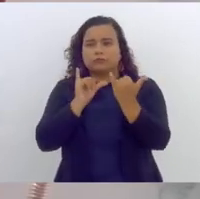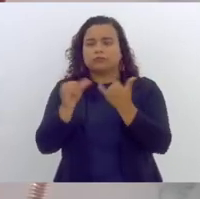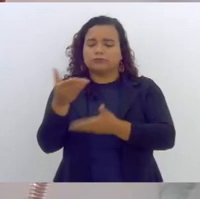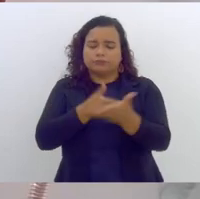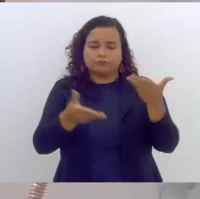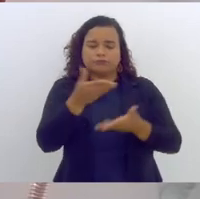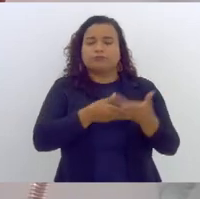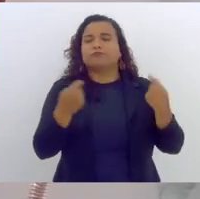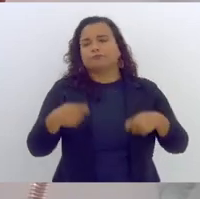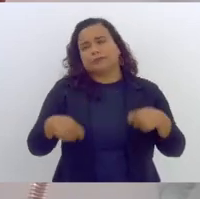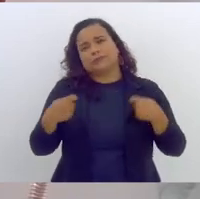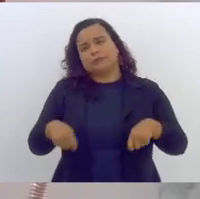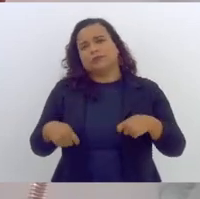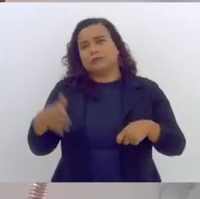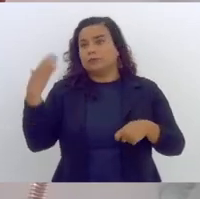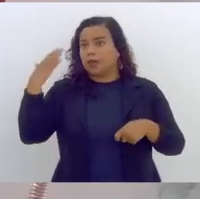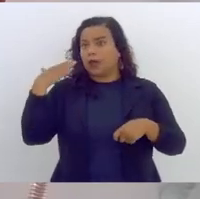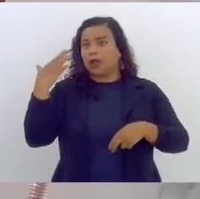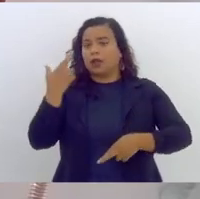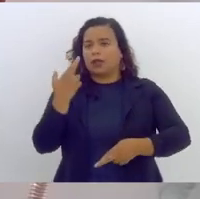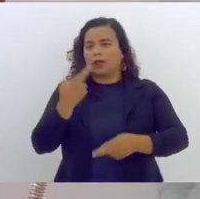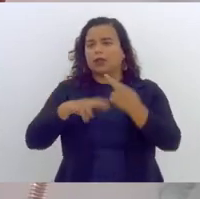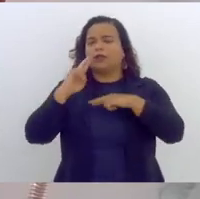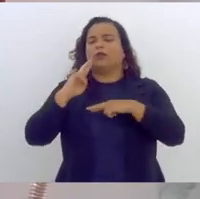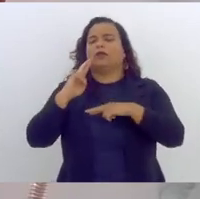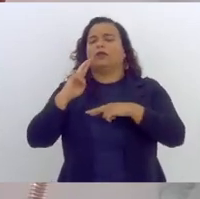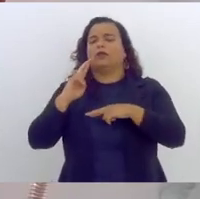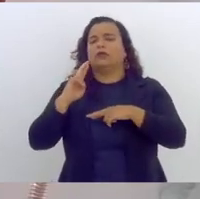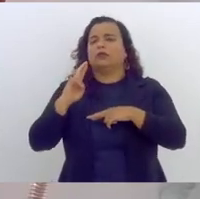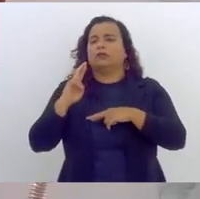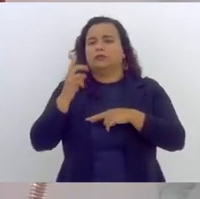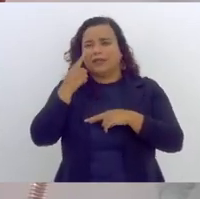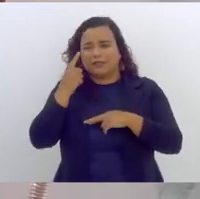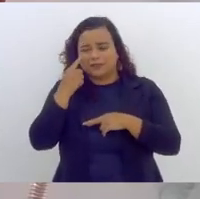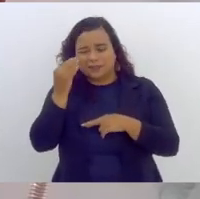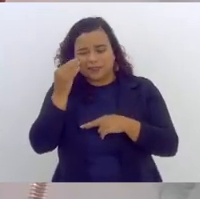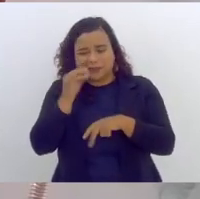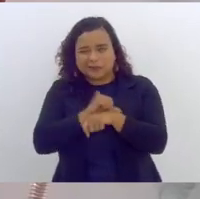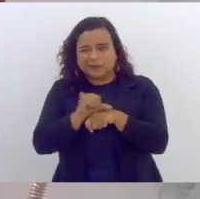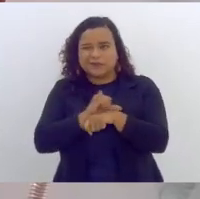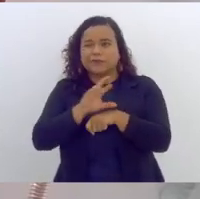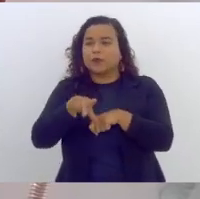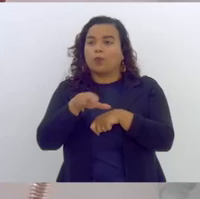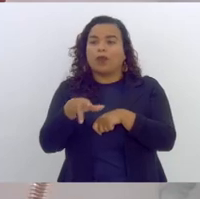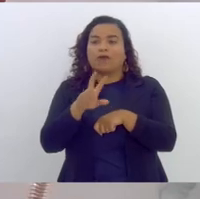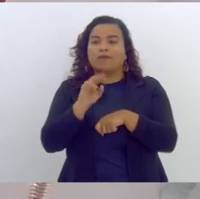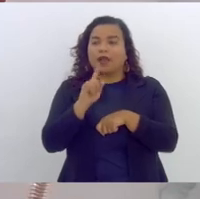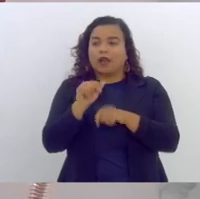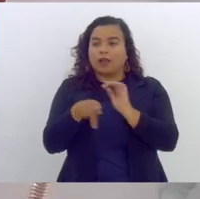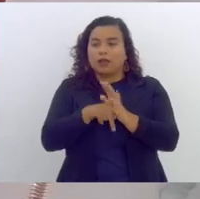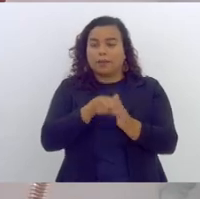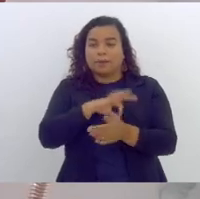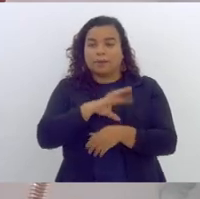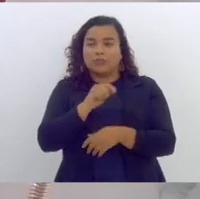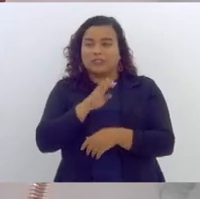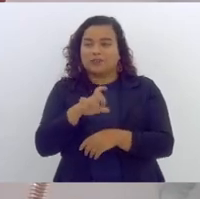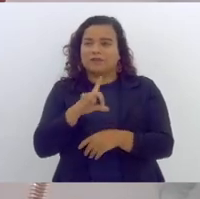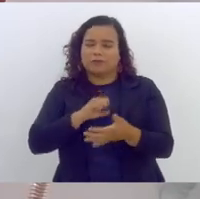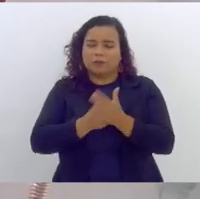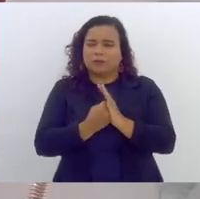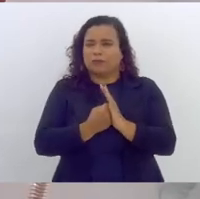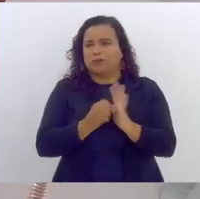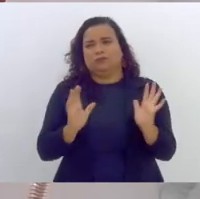repito quando veio o regime de recuperação não foram as vagas da Polícia Civil que foram bloqueadas foram as vagas do Poder